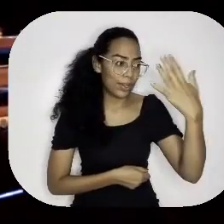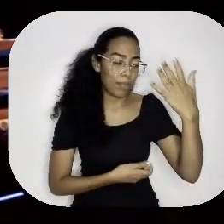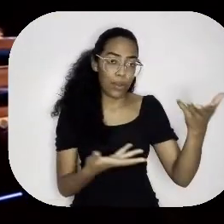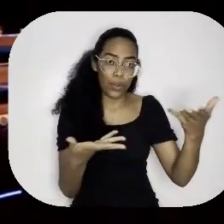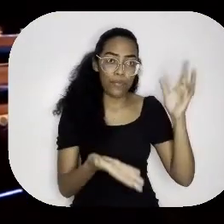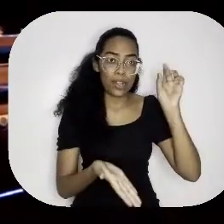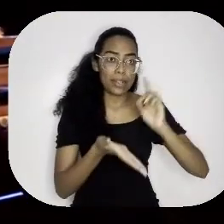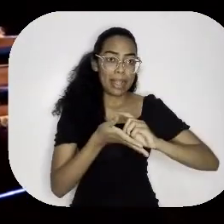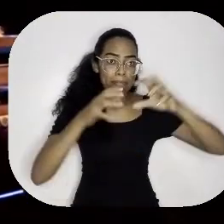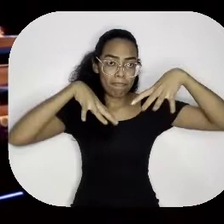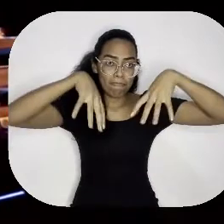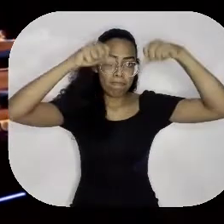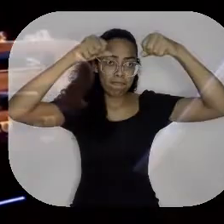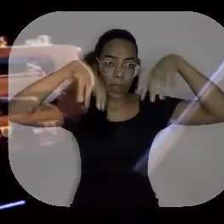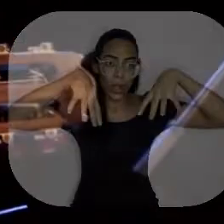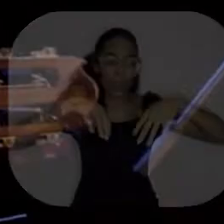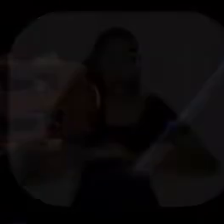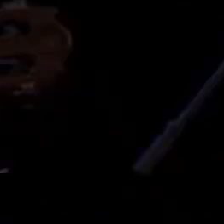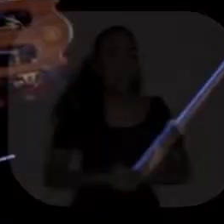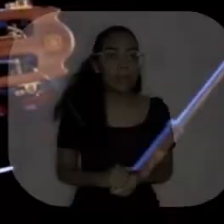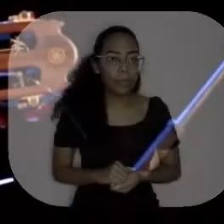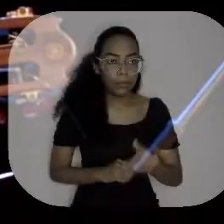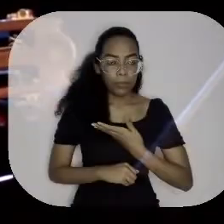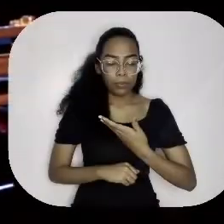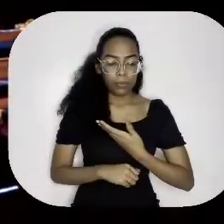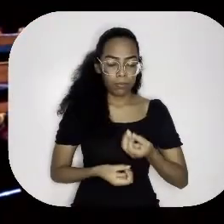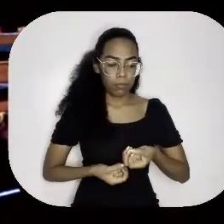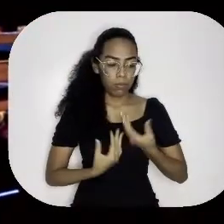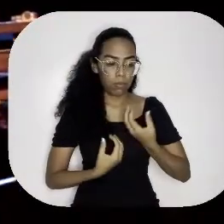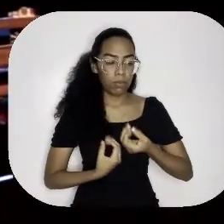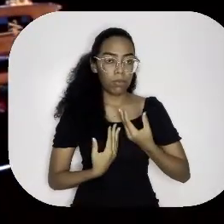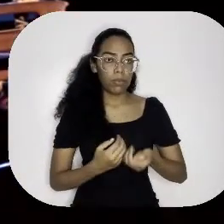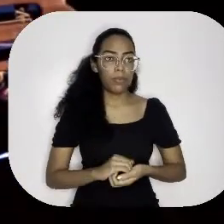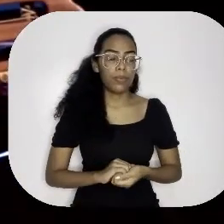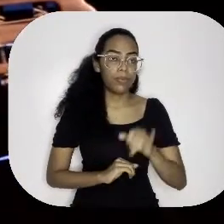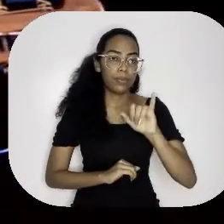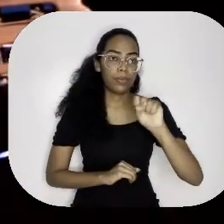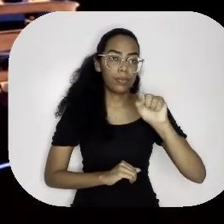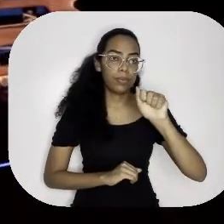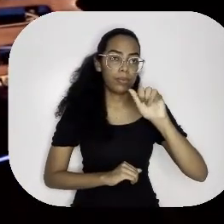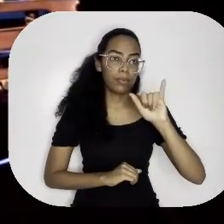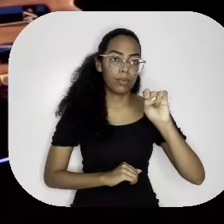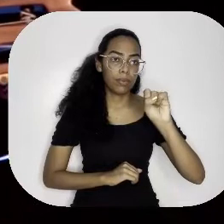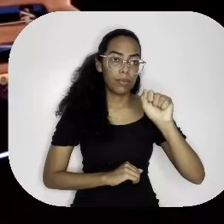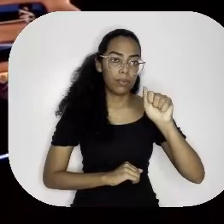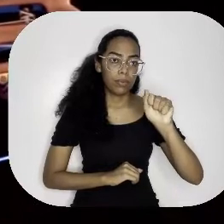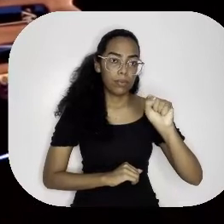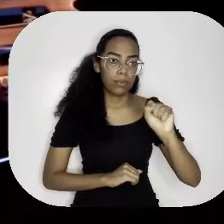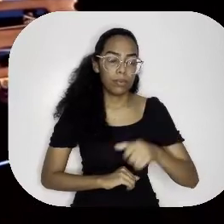aqui, gente. Ele todo dia dá luz, mas hoje ele deu luz literalmente. Minha amiga vai declamar um poema para a Isaíra, que é a Isaíra